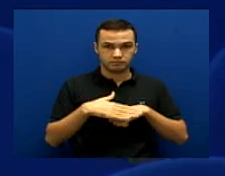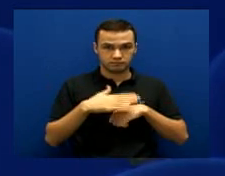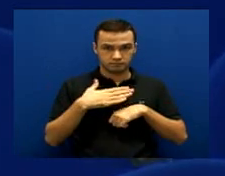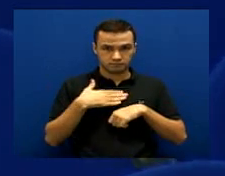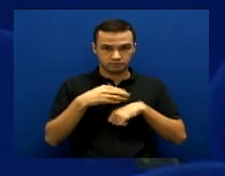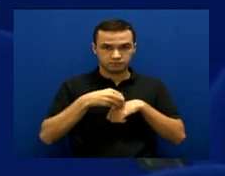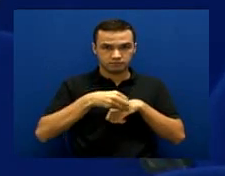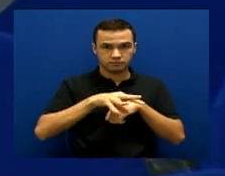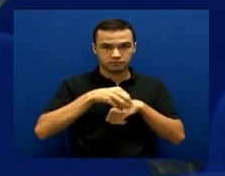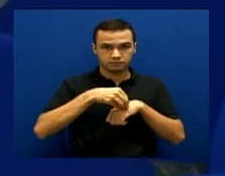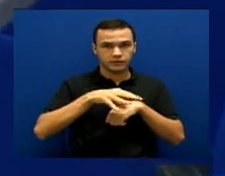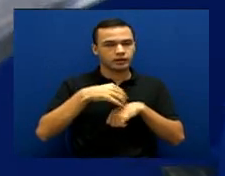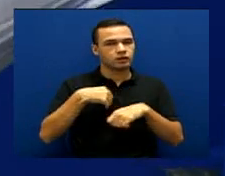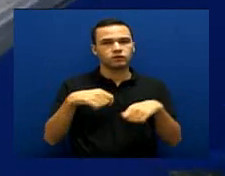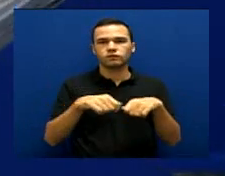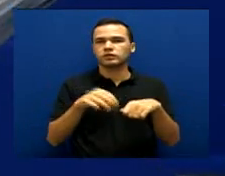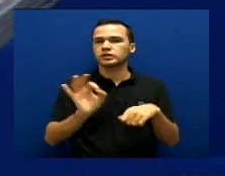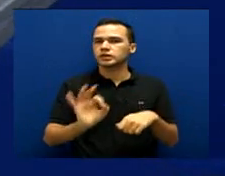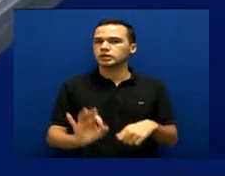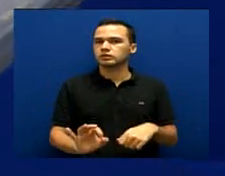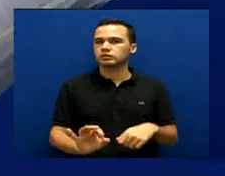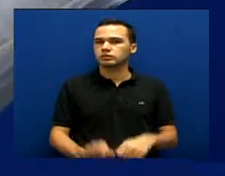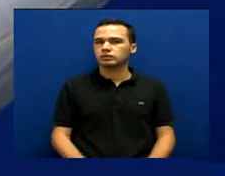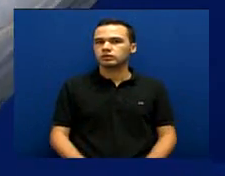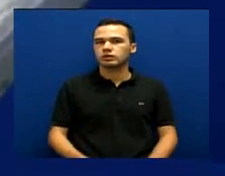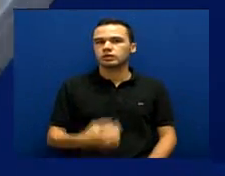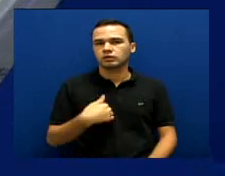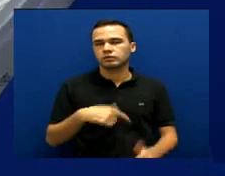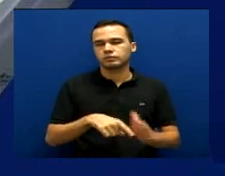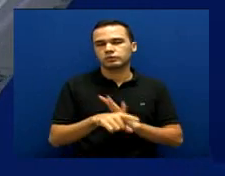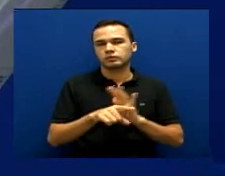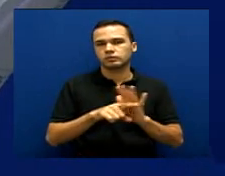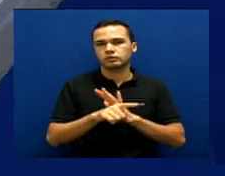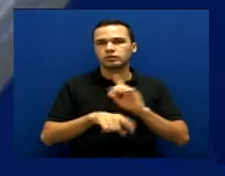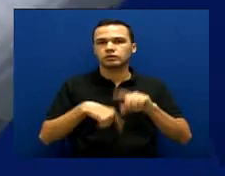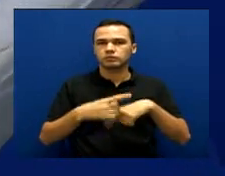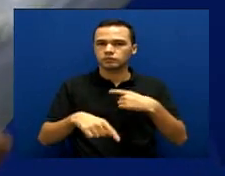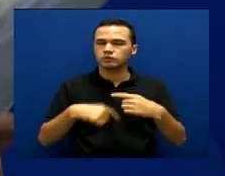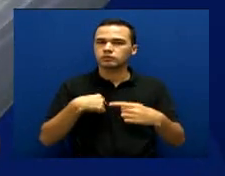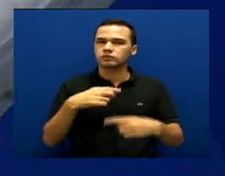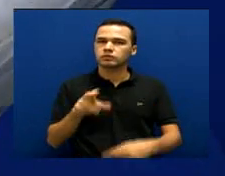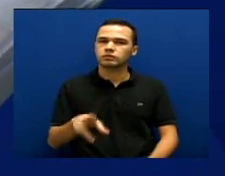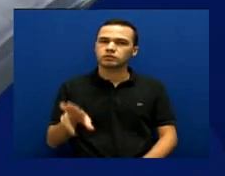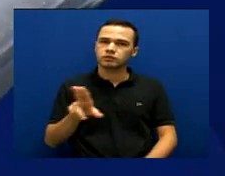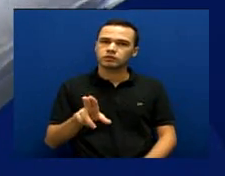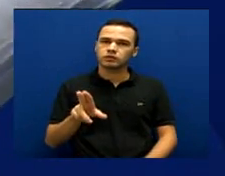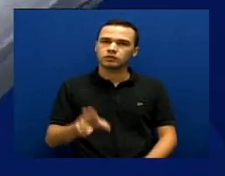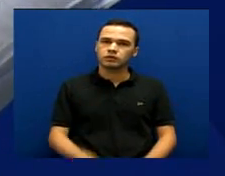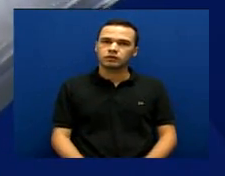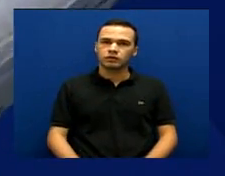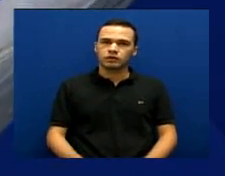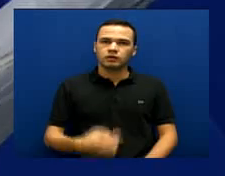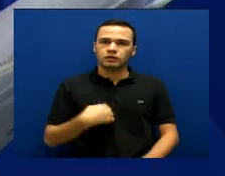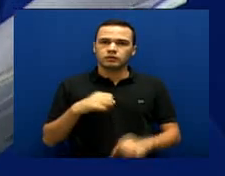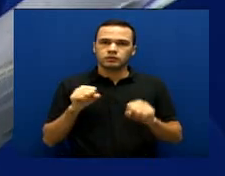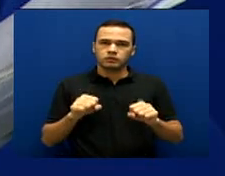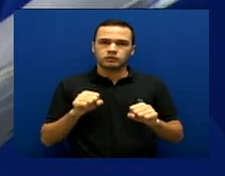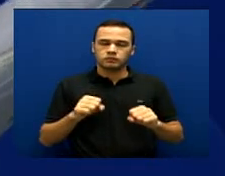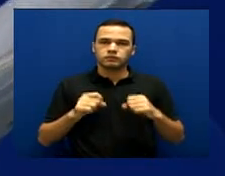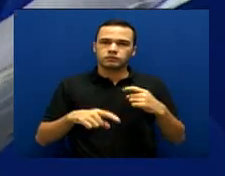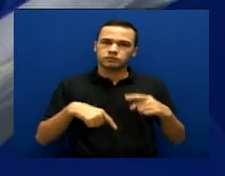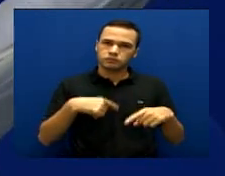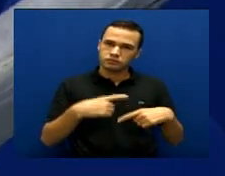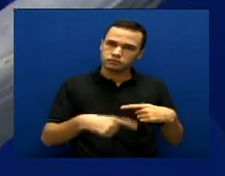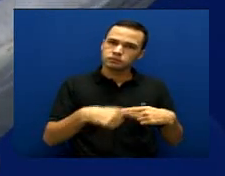mas eu não fiz ainda as perguntas que eu quando eu usar o regimento na irmã que eu possa aí eu vou